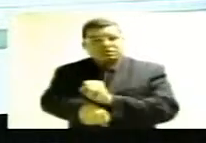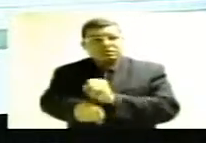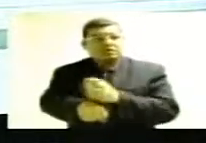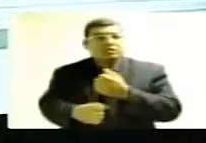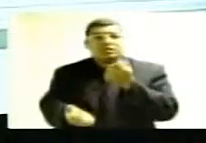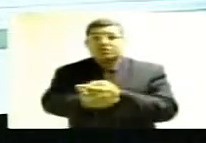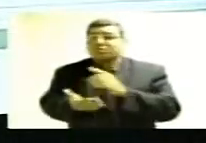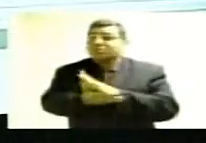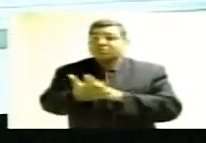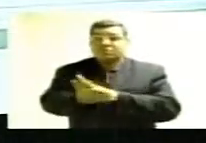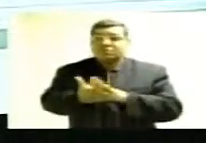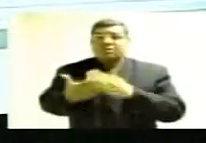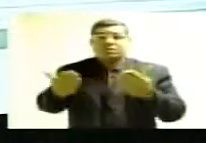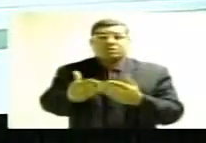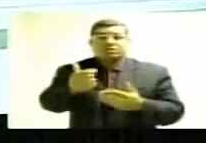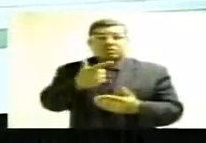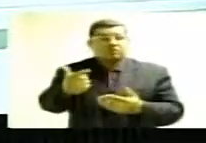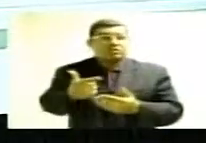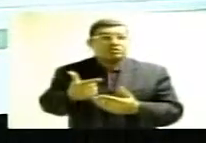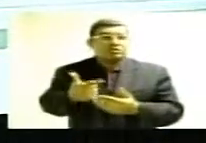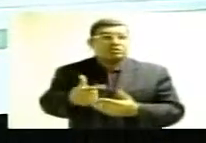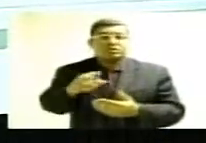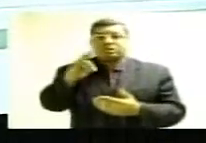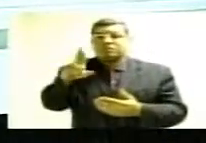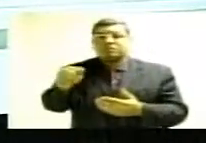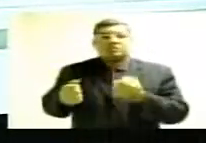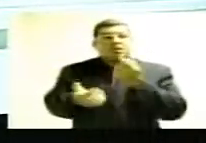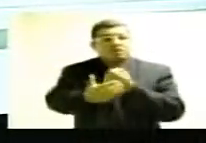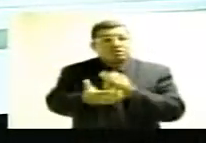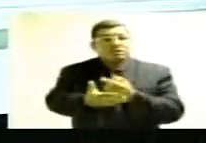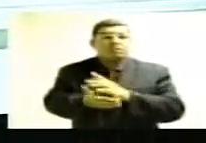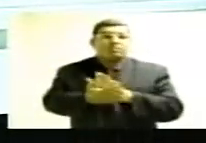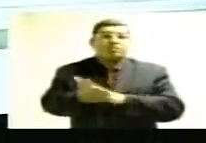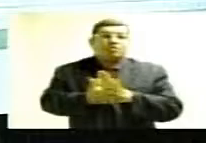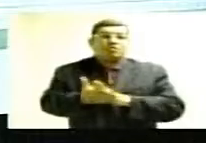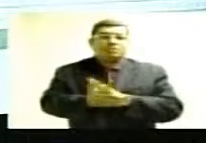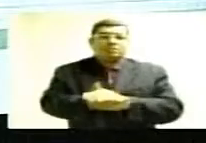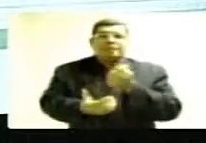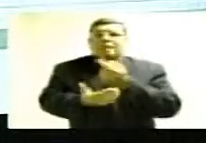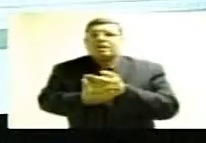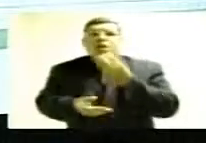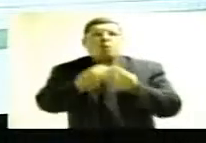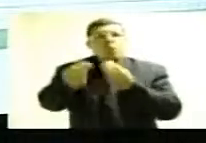e não pagas. 2 bilhões e 700 milhões.